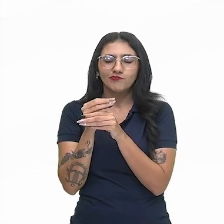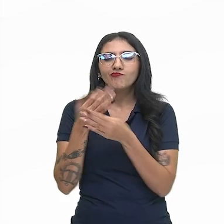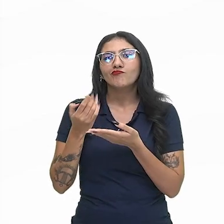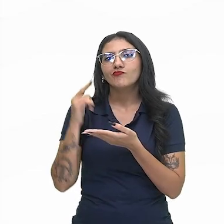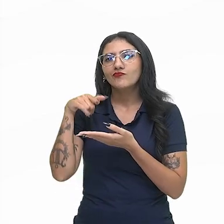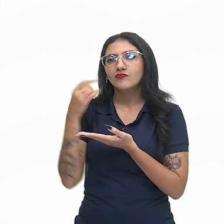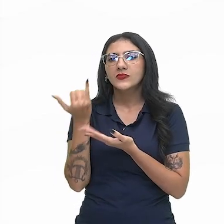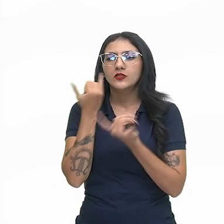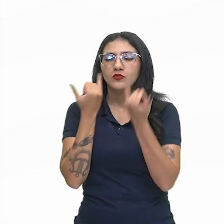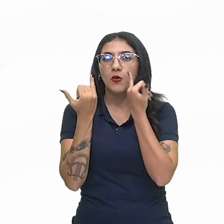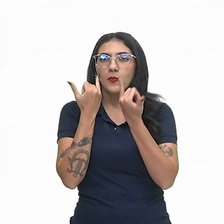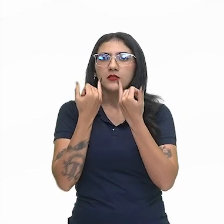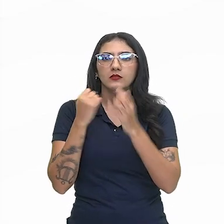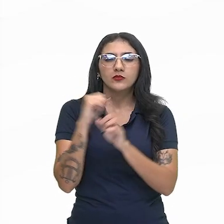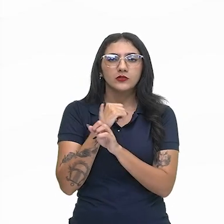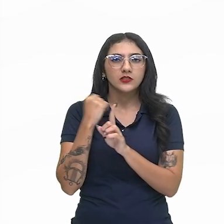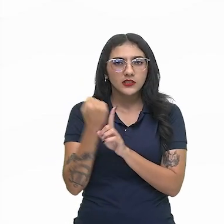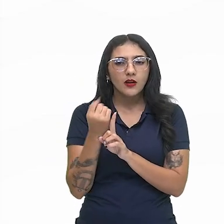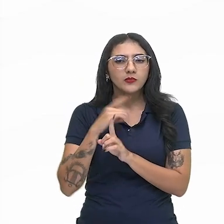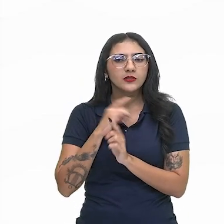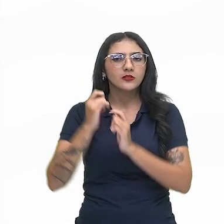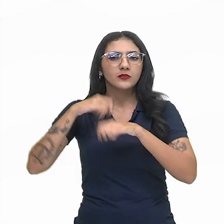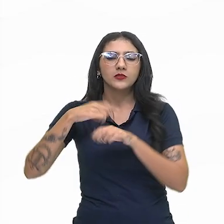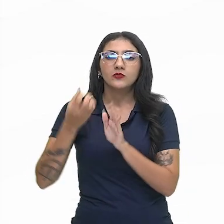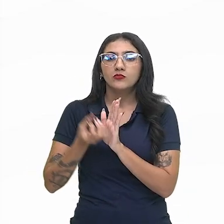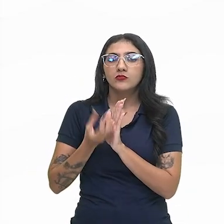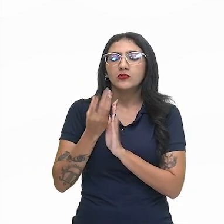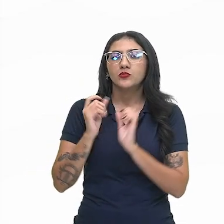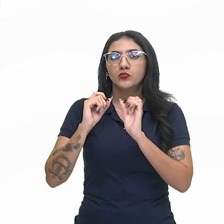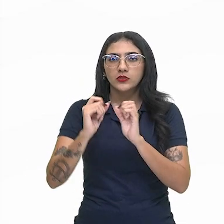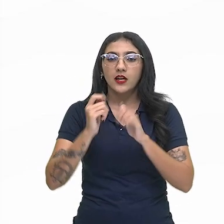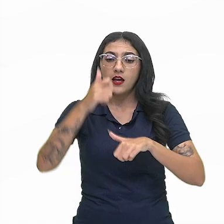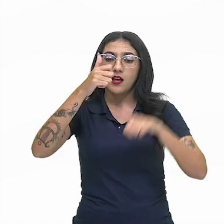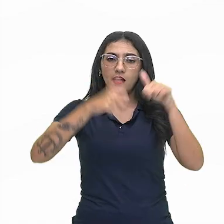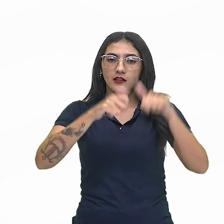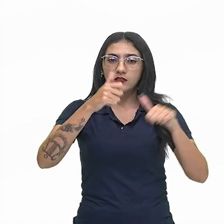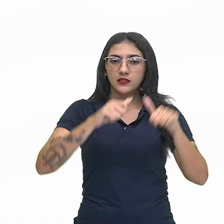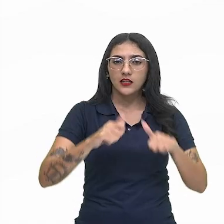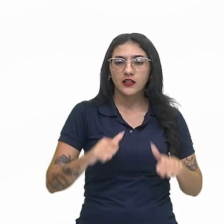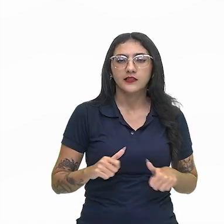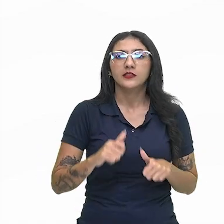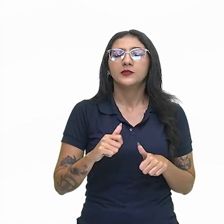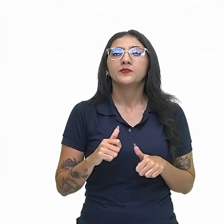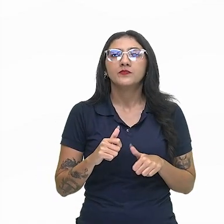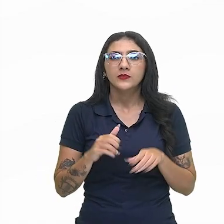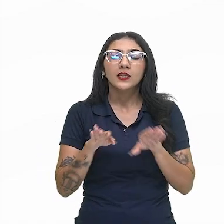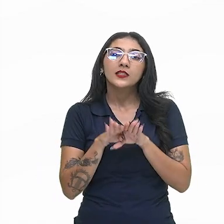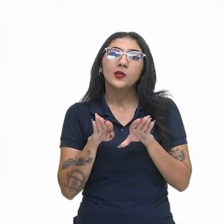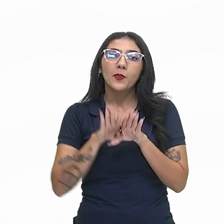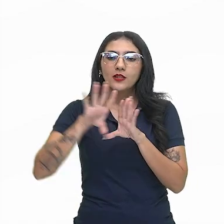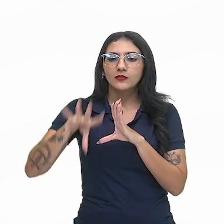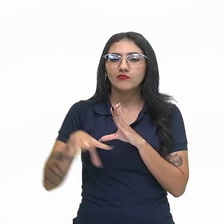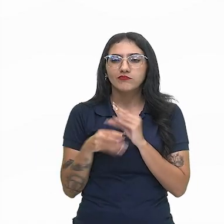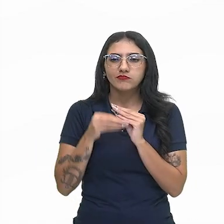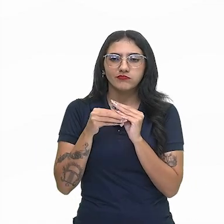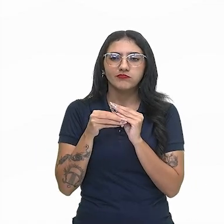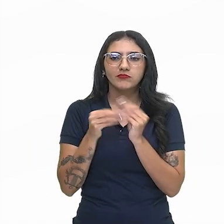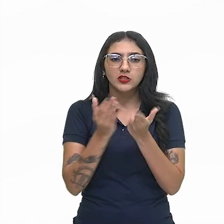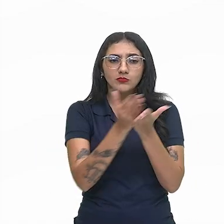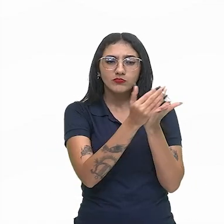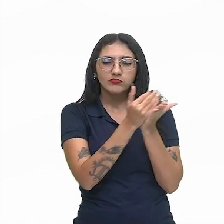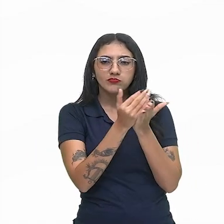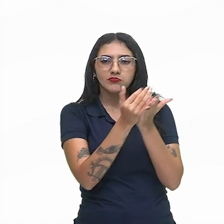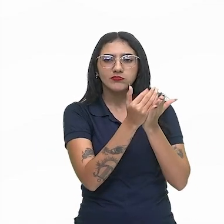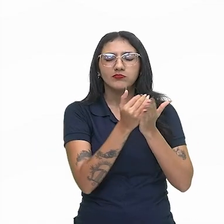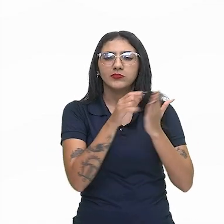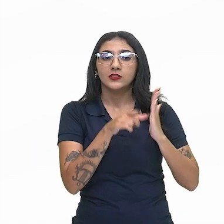são construídos a partir da análise e agregação de dados